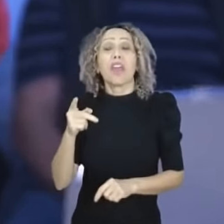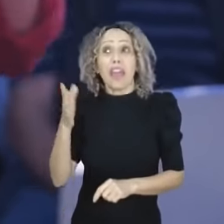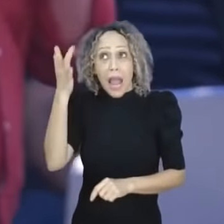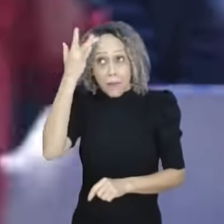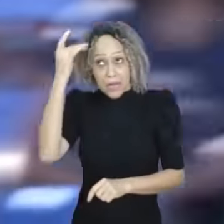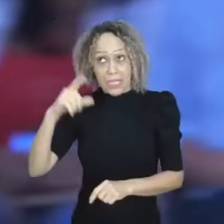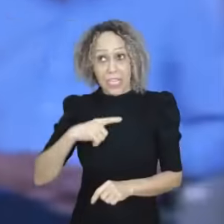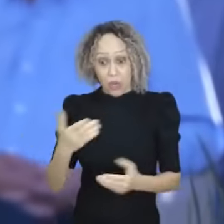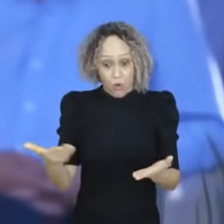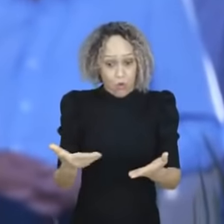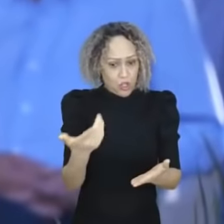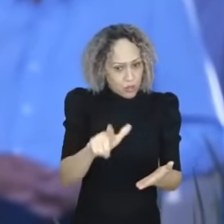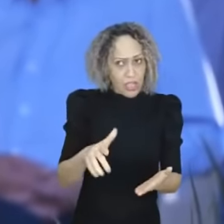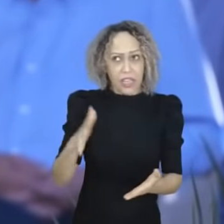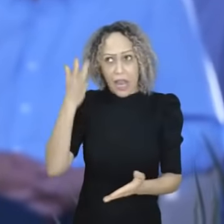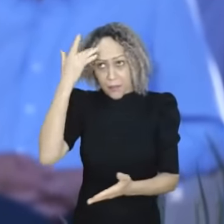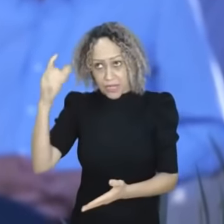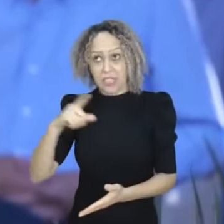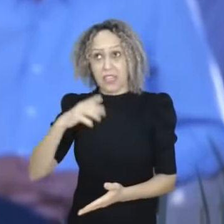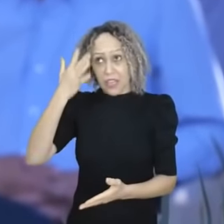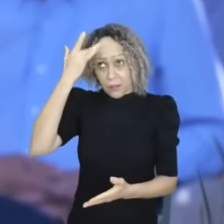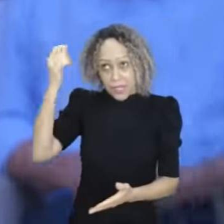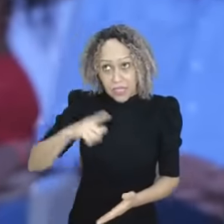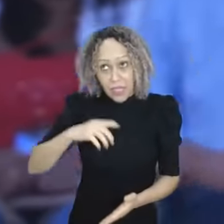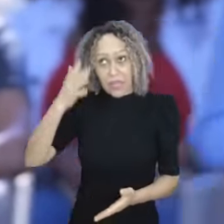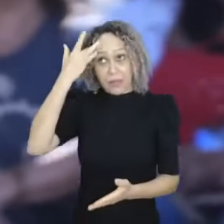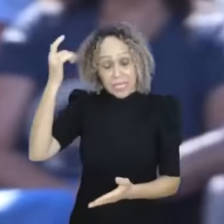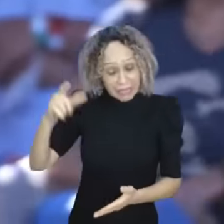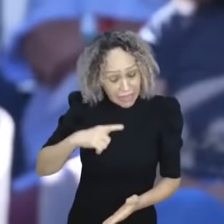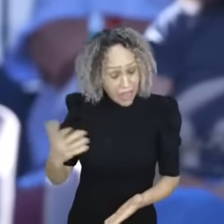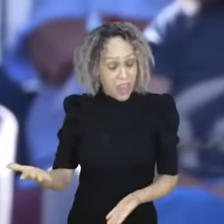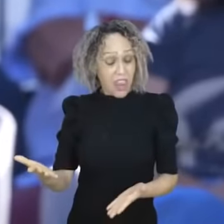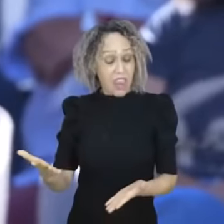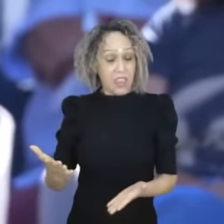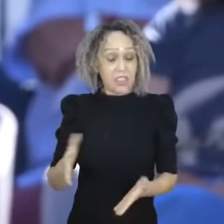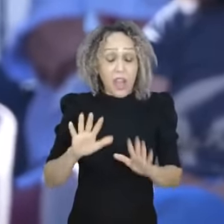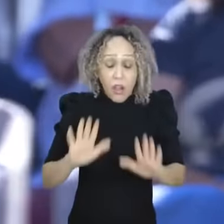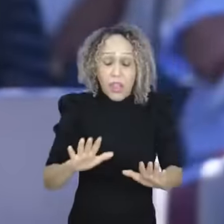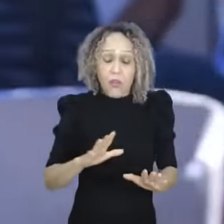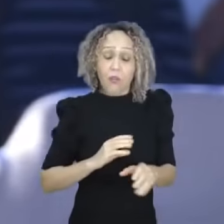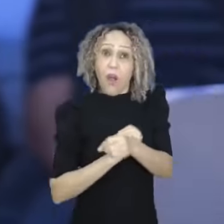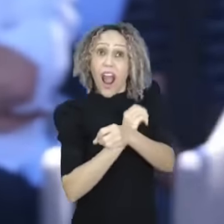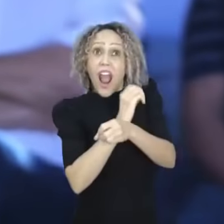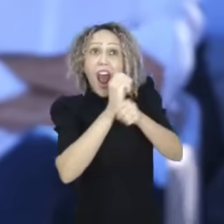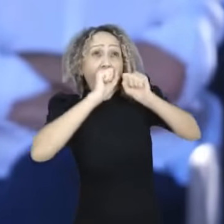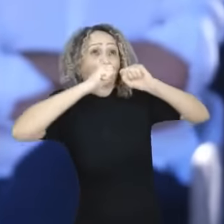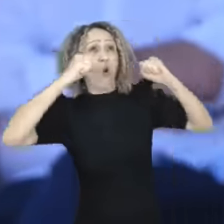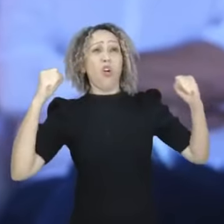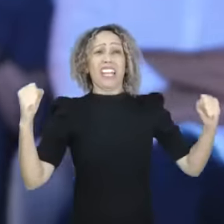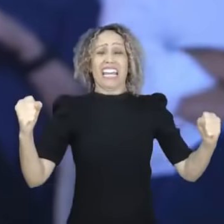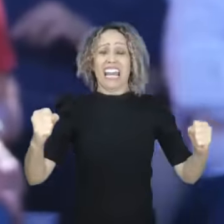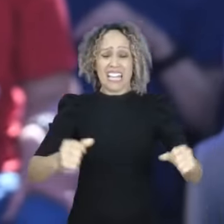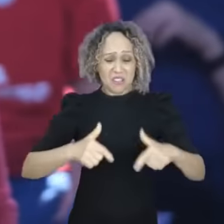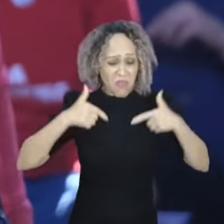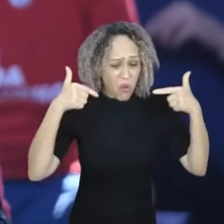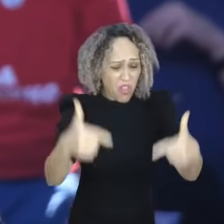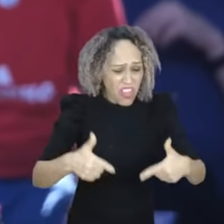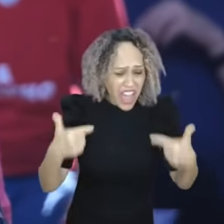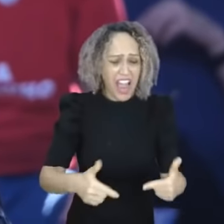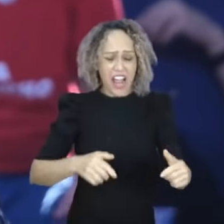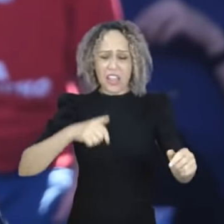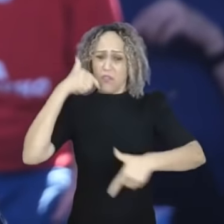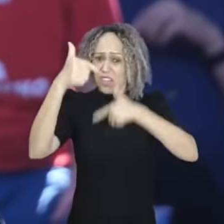acontecer o que eu quero na minha vida. Eu vou trabalhar, eu vou lutar, eu vou me dedicar. Porque se as mulheres quiserem,